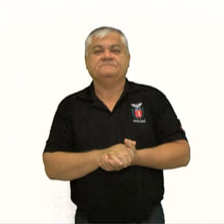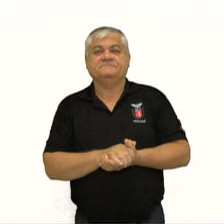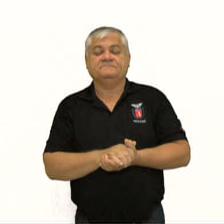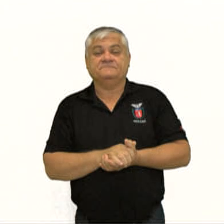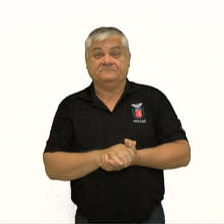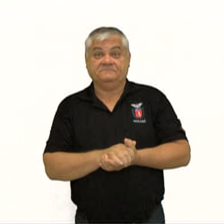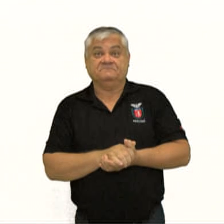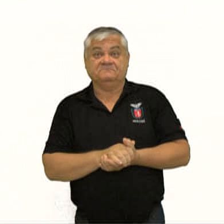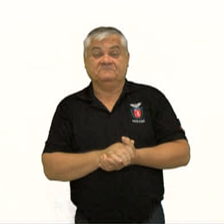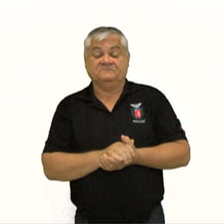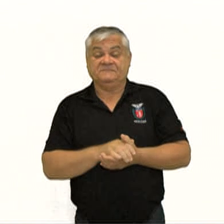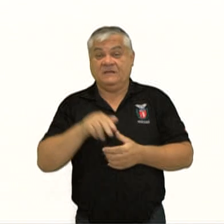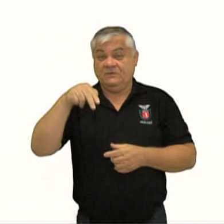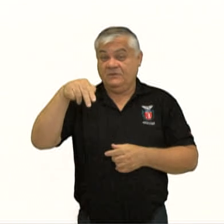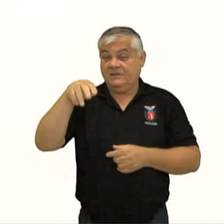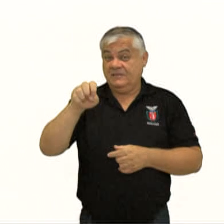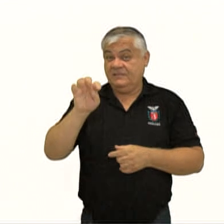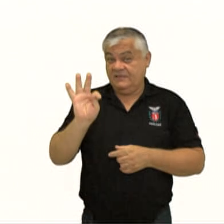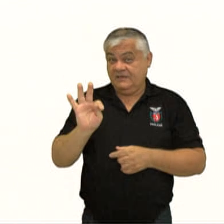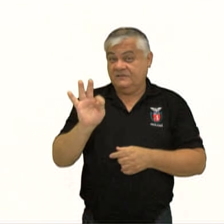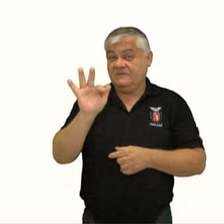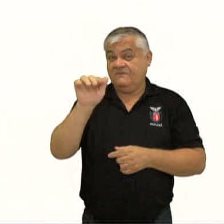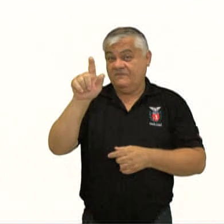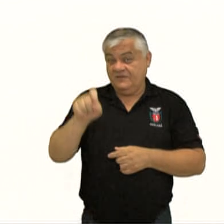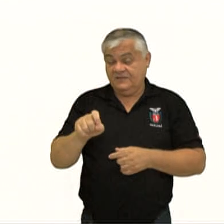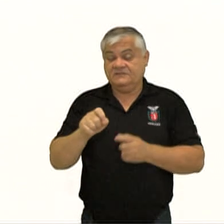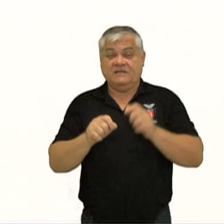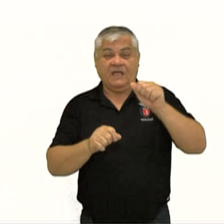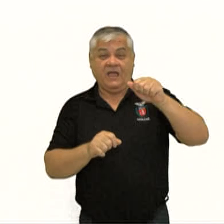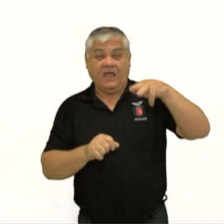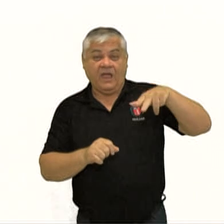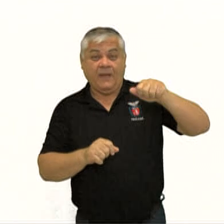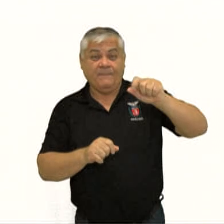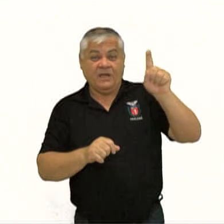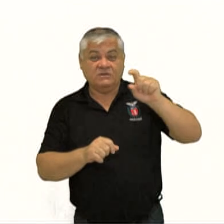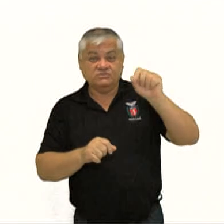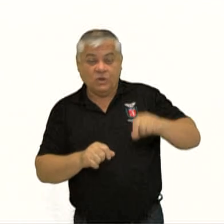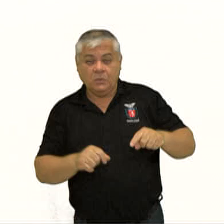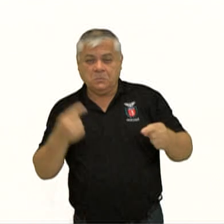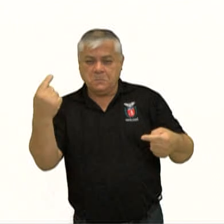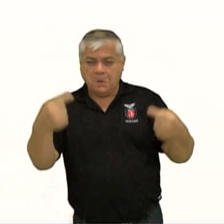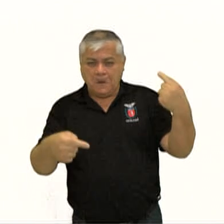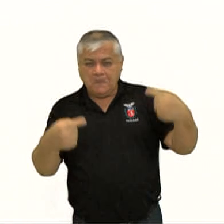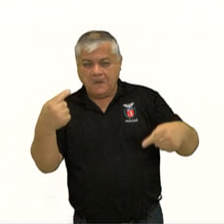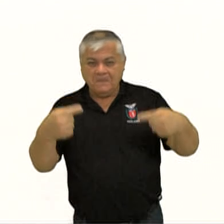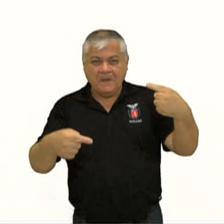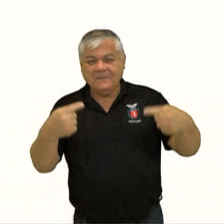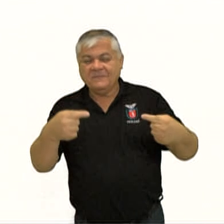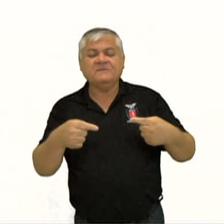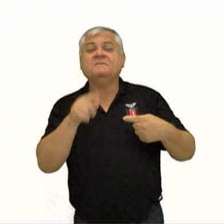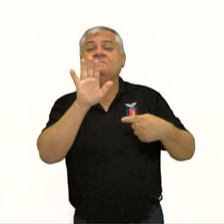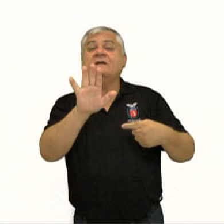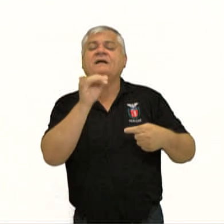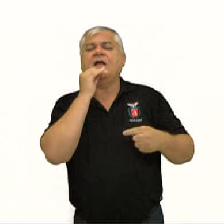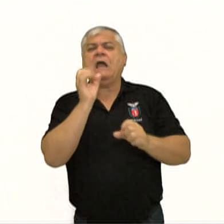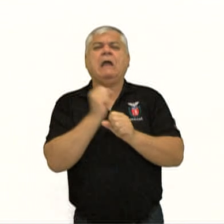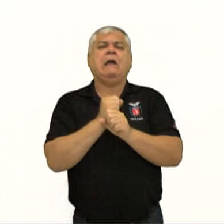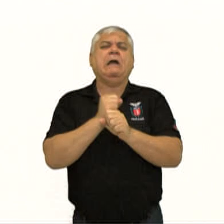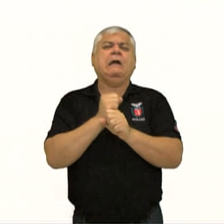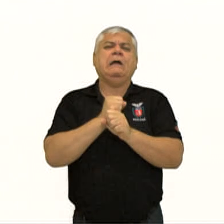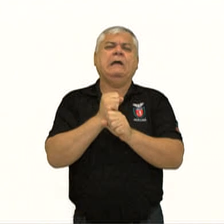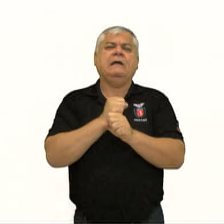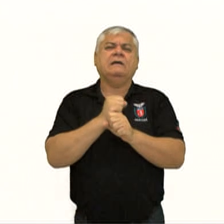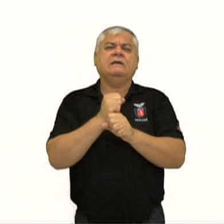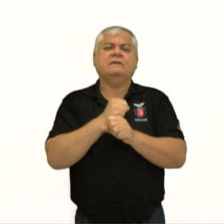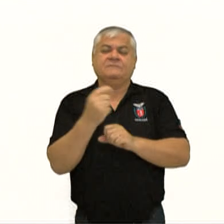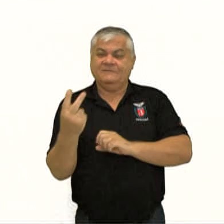Tanto Netflix como Amazon Prime Video continuarão a ser referência na indústria de streaming, por anos a fio se